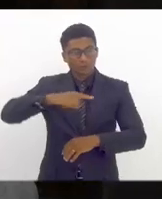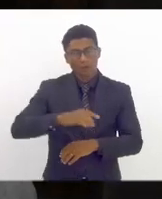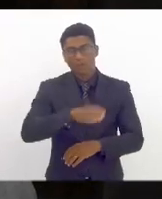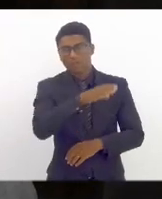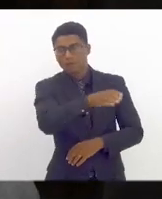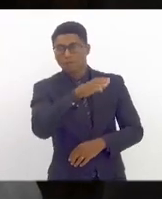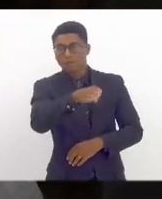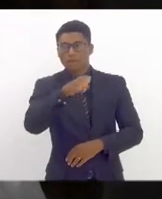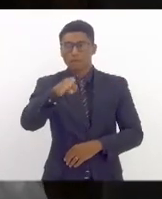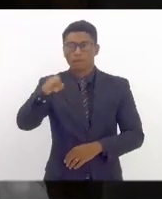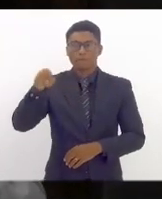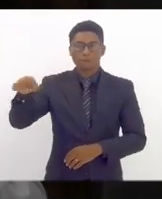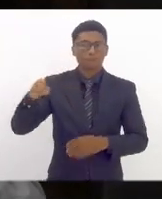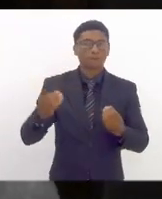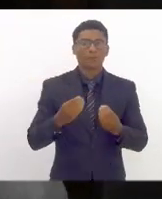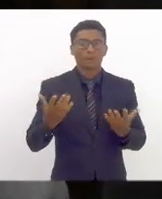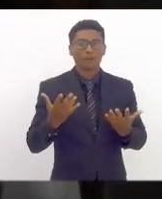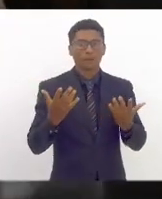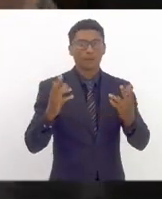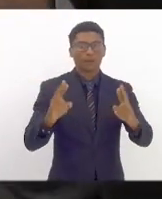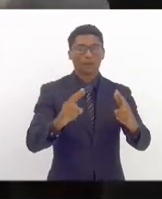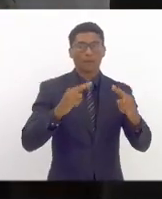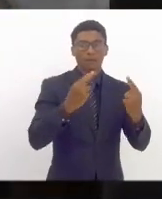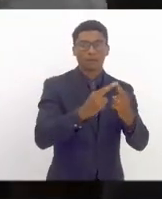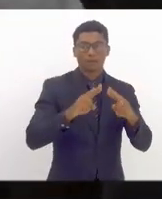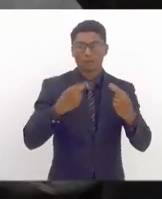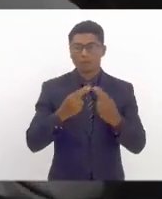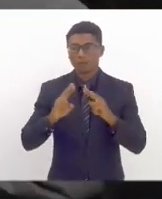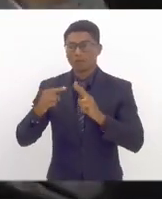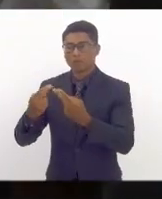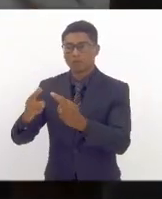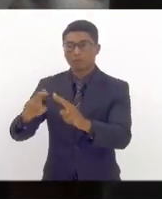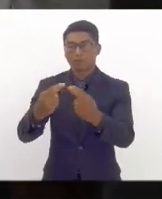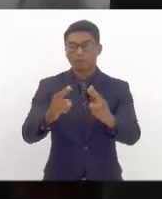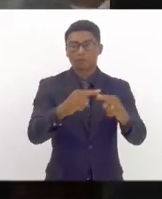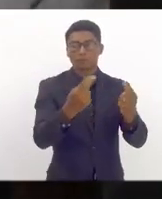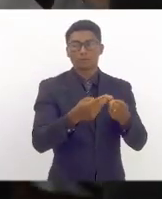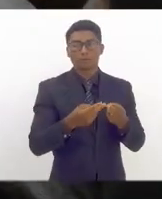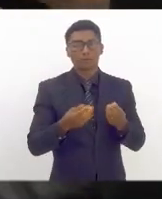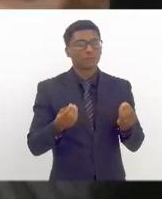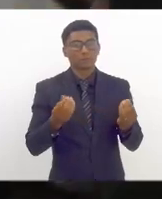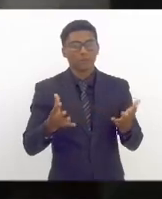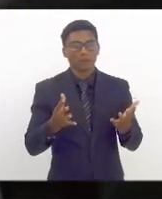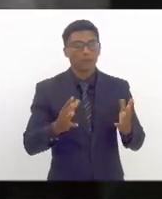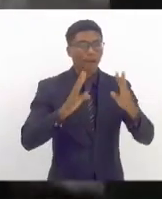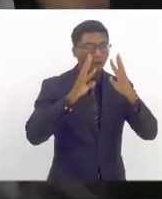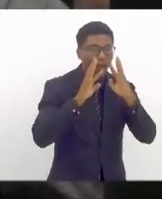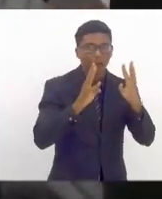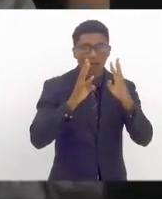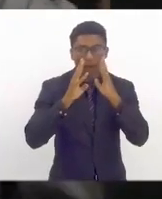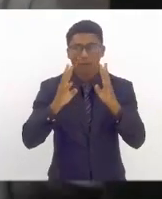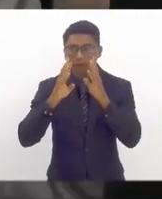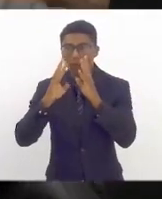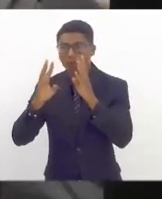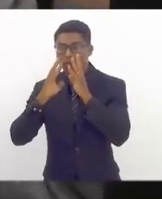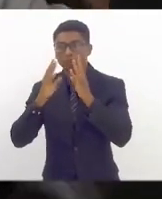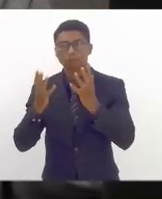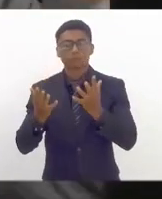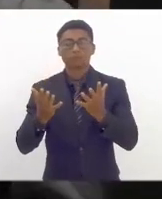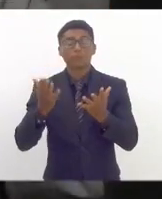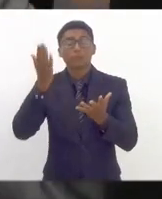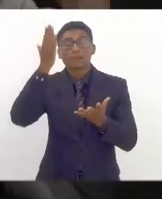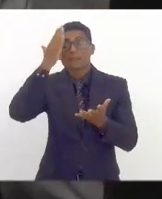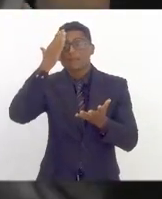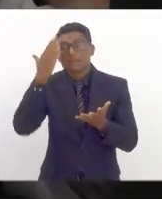uma audiência pública com ouvir ela discuta o nosso negócio era saber exatamente